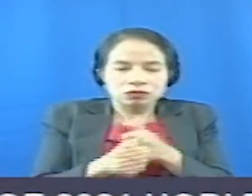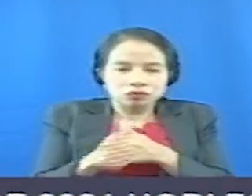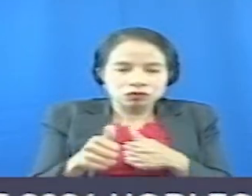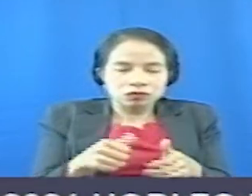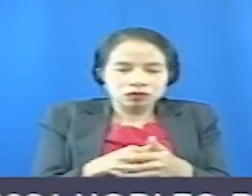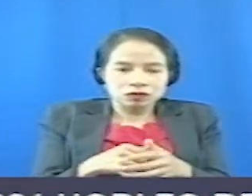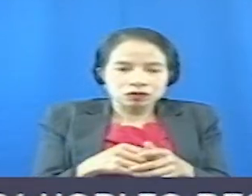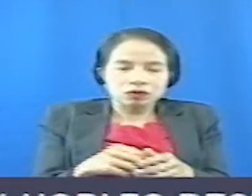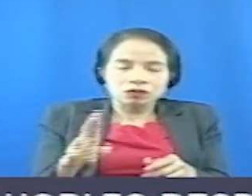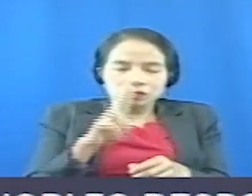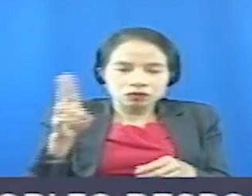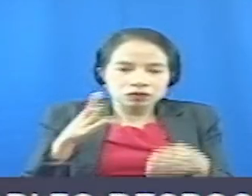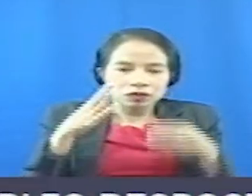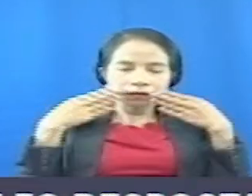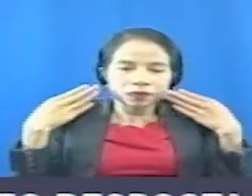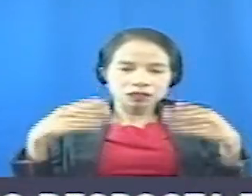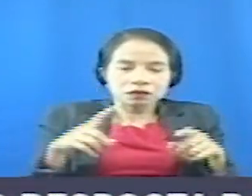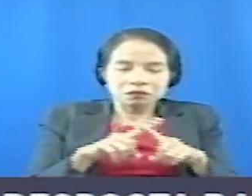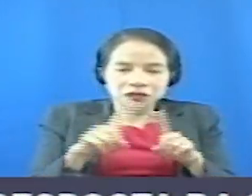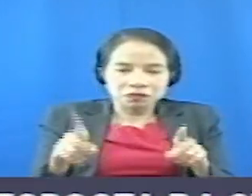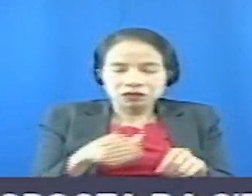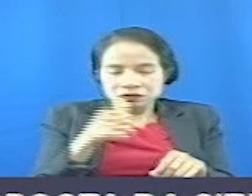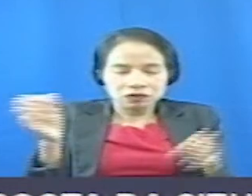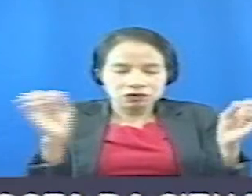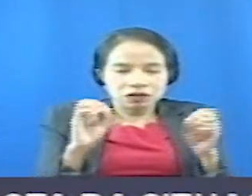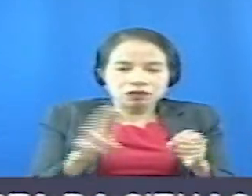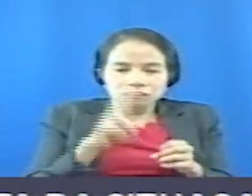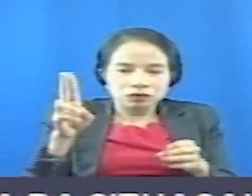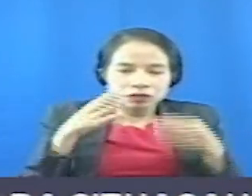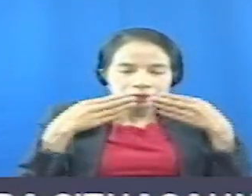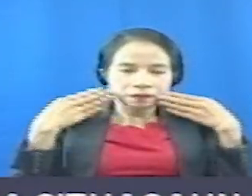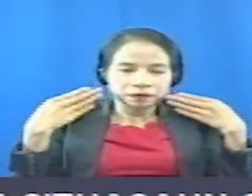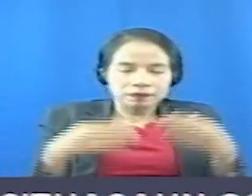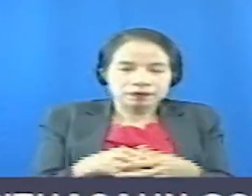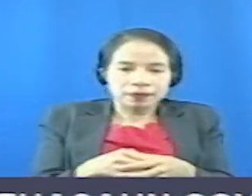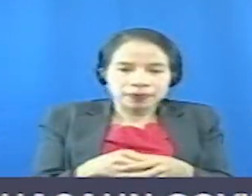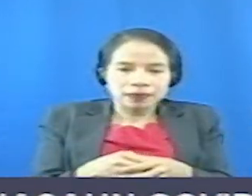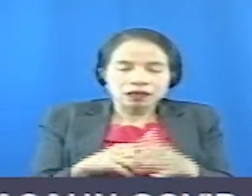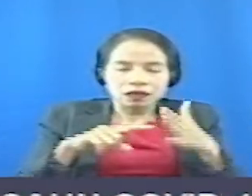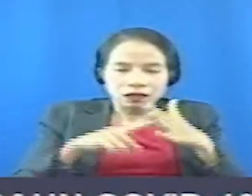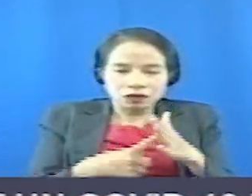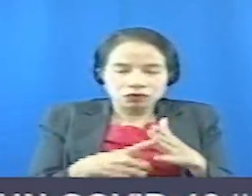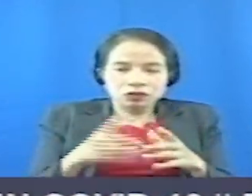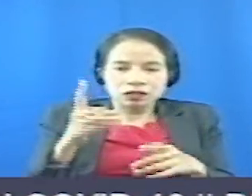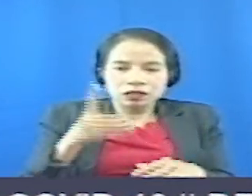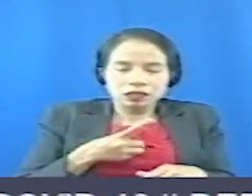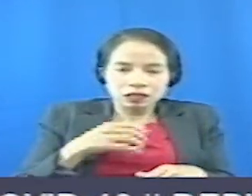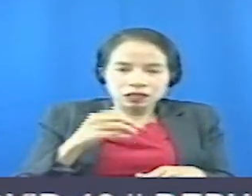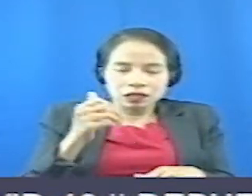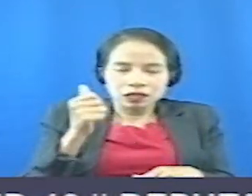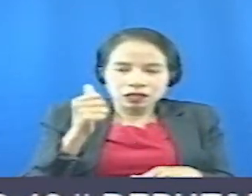né? Hori usa máscara, mabe balumla usa máscara. Operação, né? Hahu Husi Delta